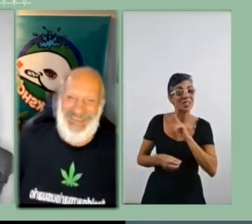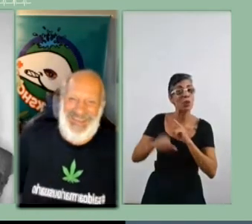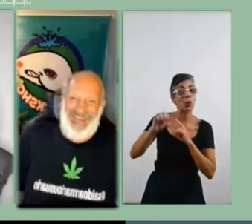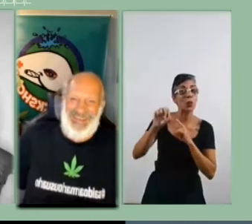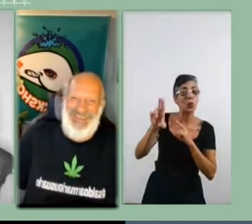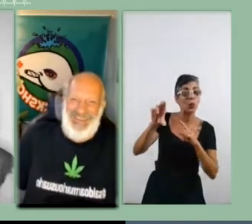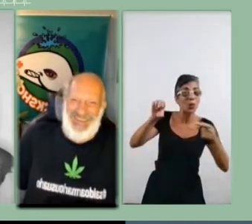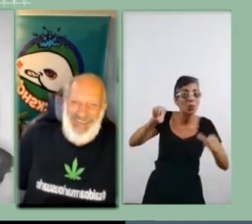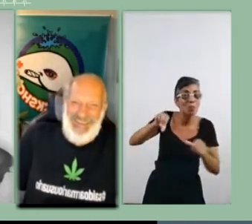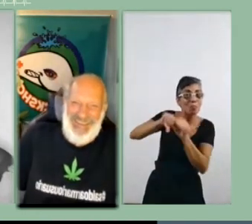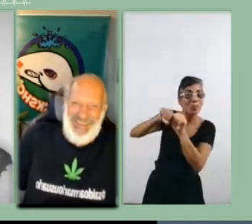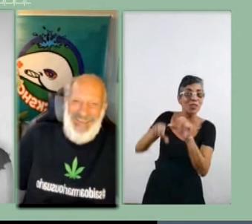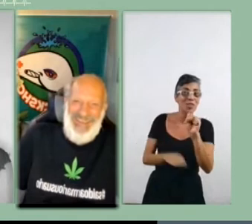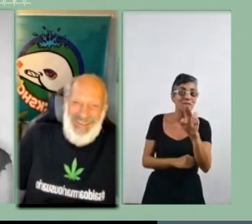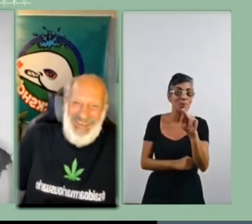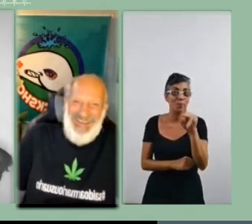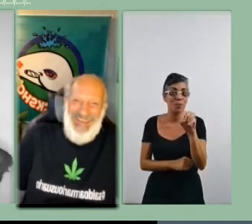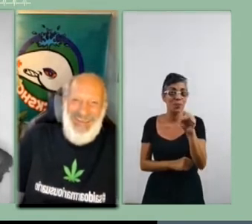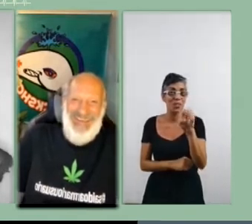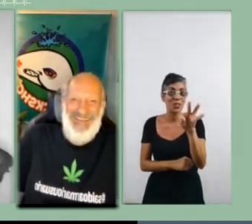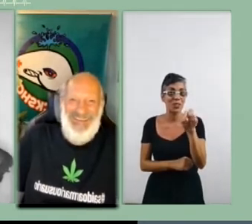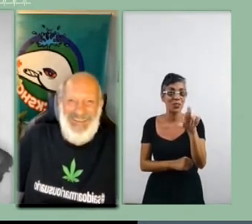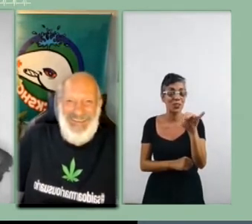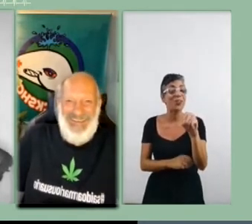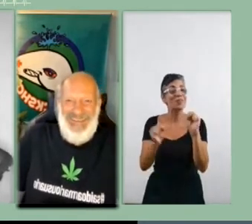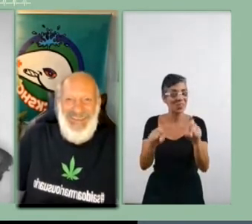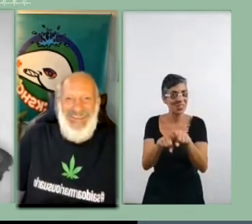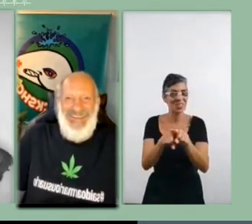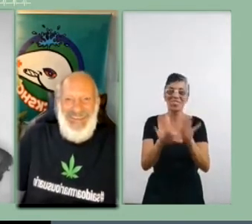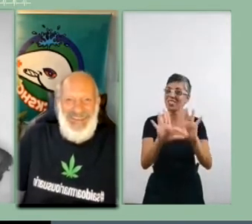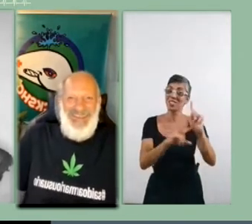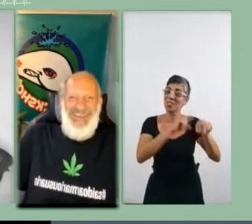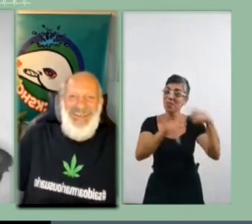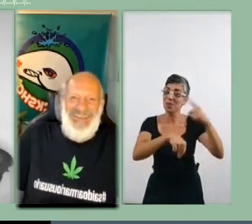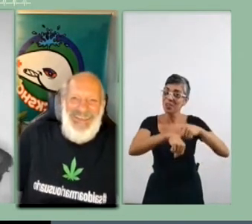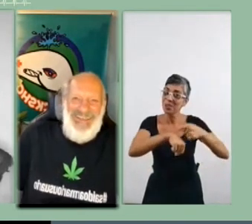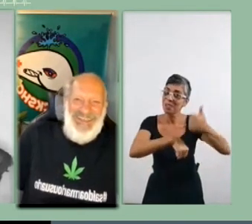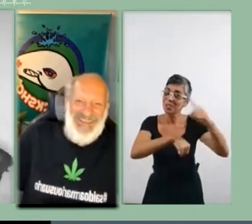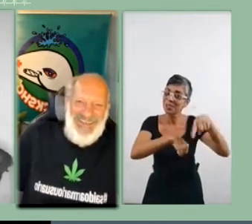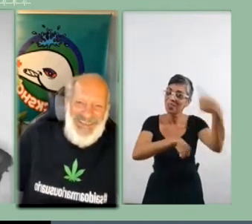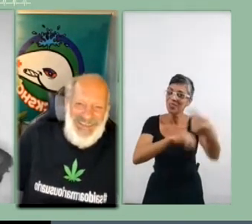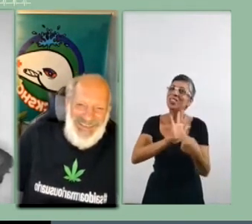Não pode nesse horário. O supositório eu só demonstro depois da meia-noite, Dick.